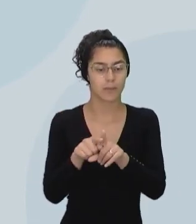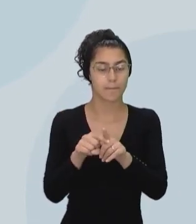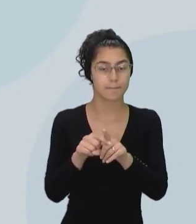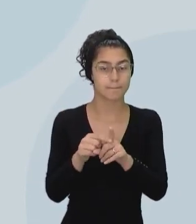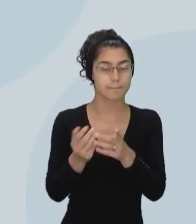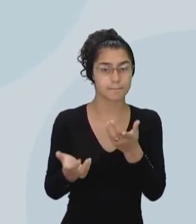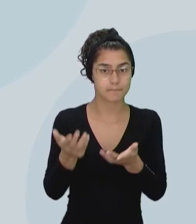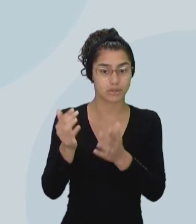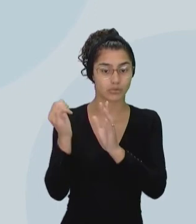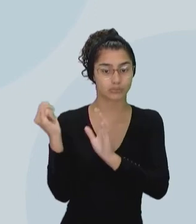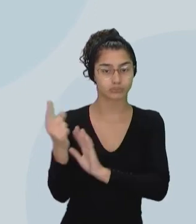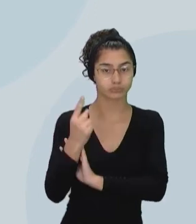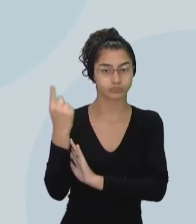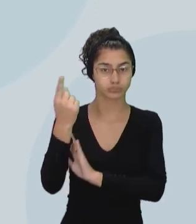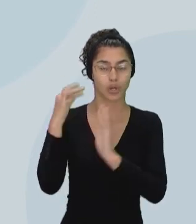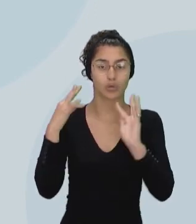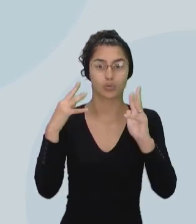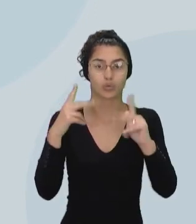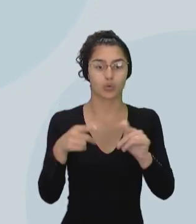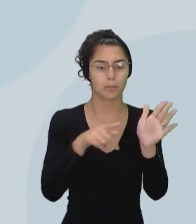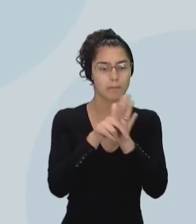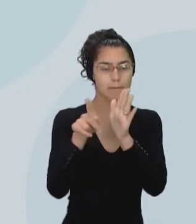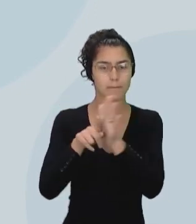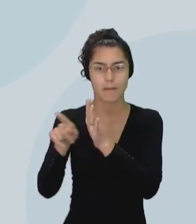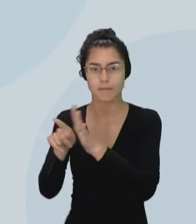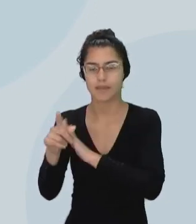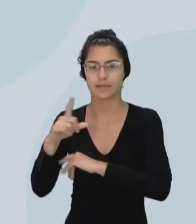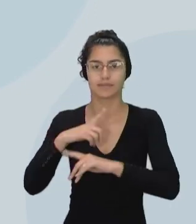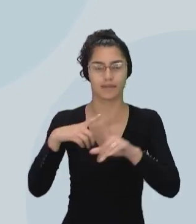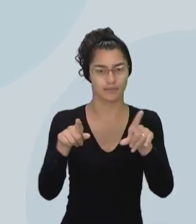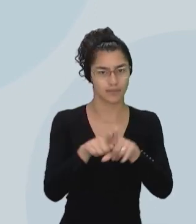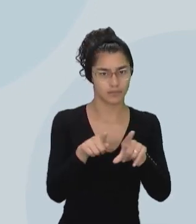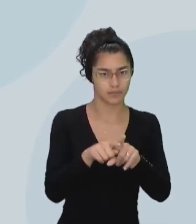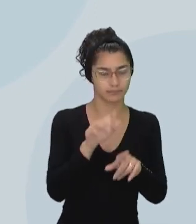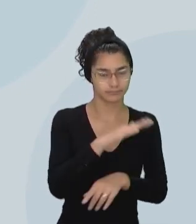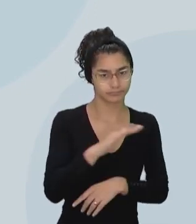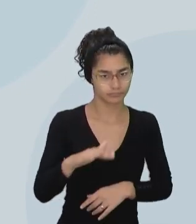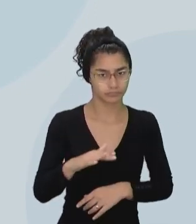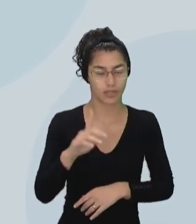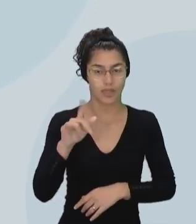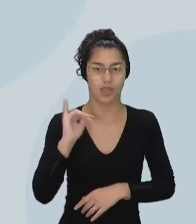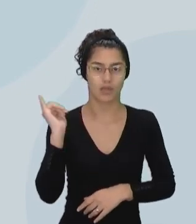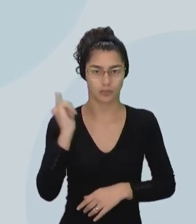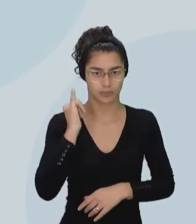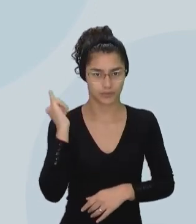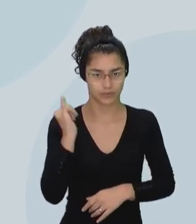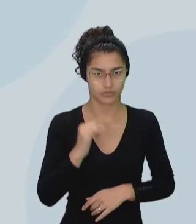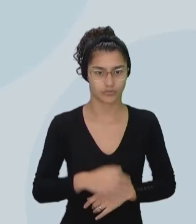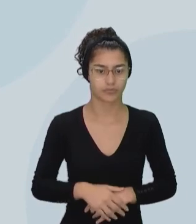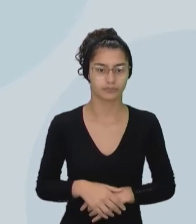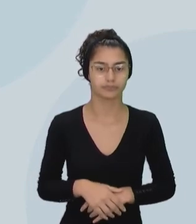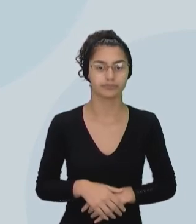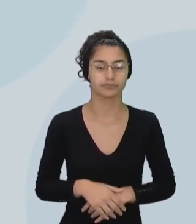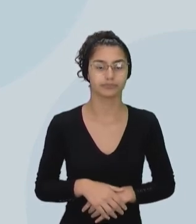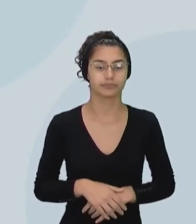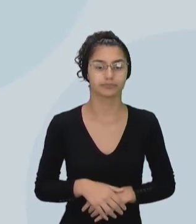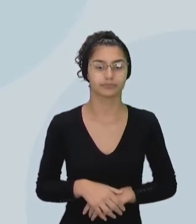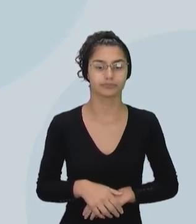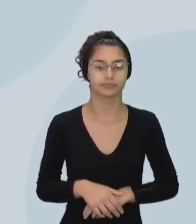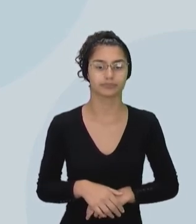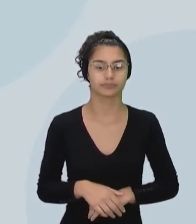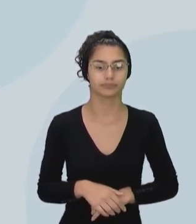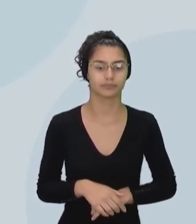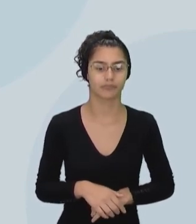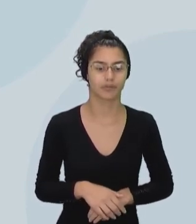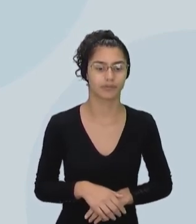peso, altura, todas essas questões do estado nutricional da criança são importantes. E aí, a